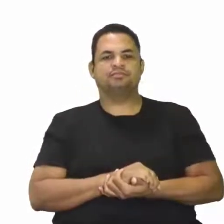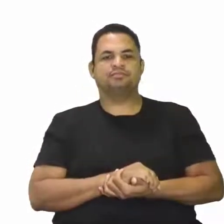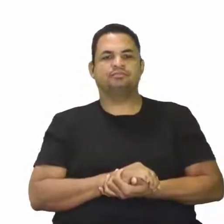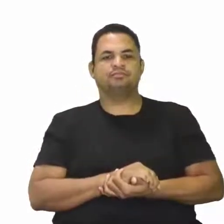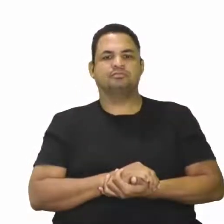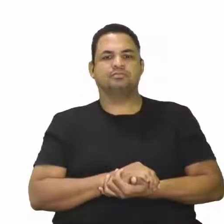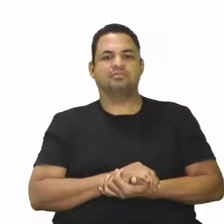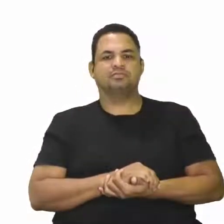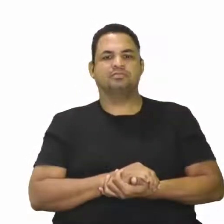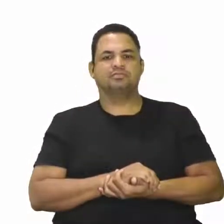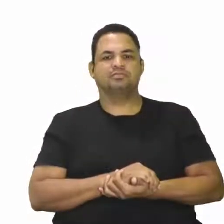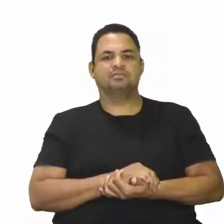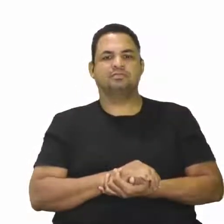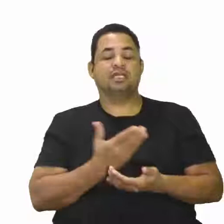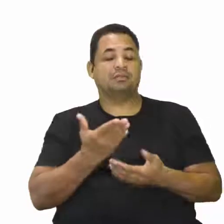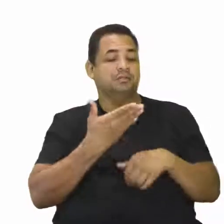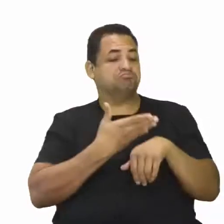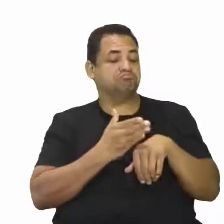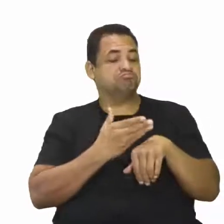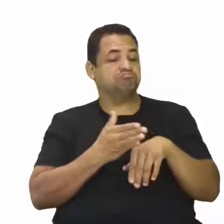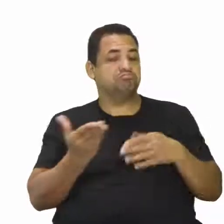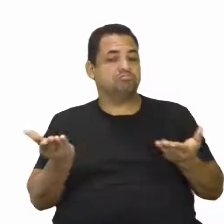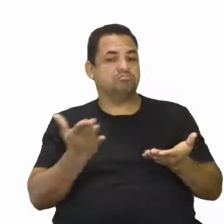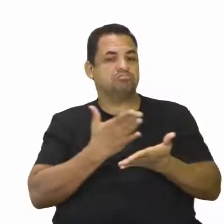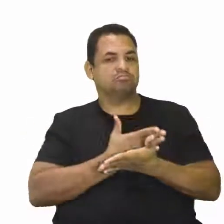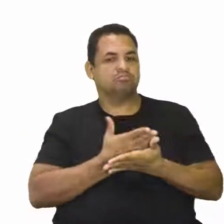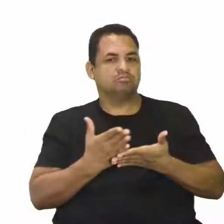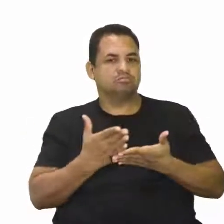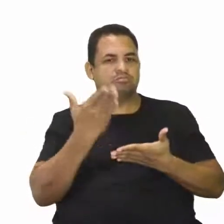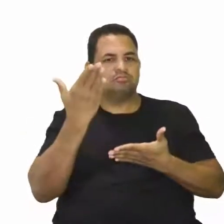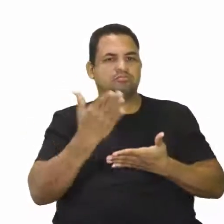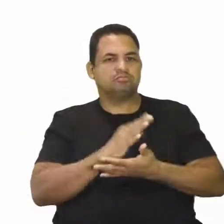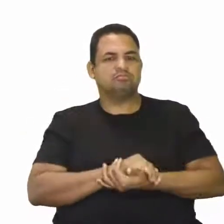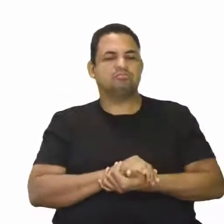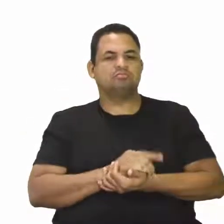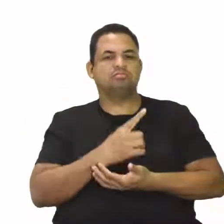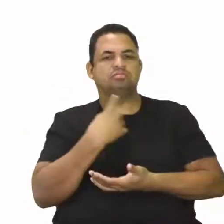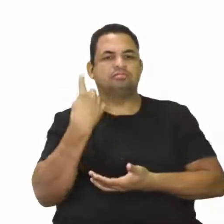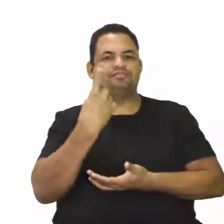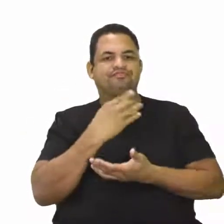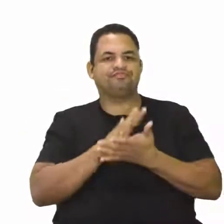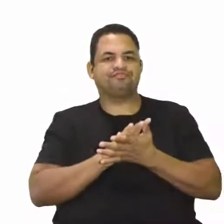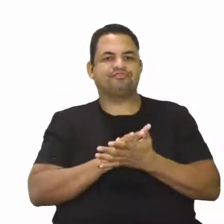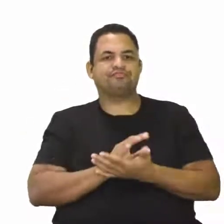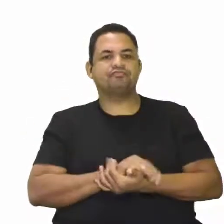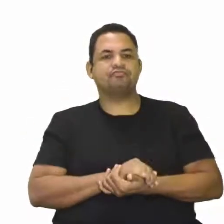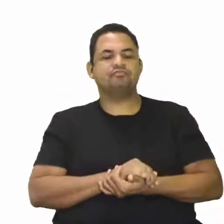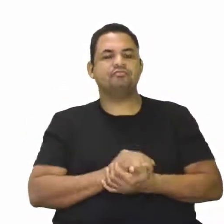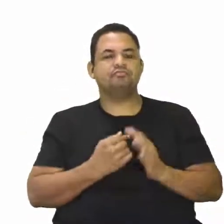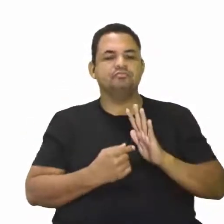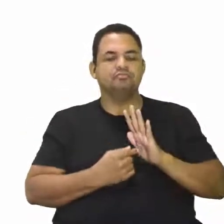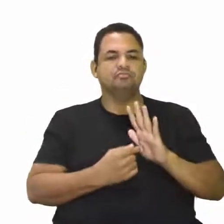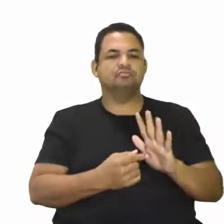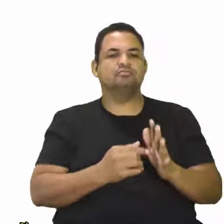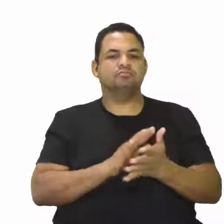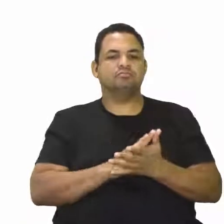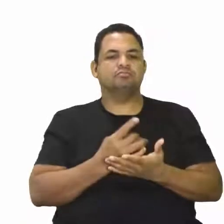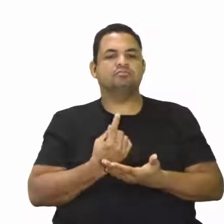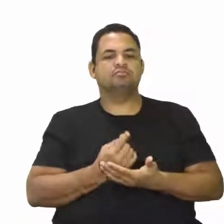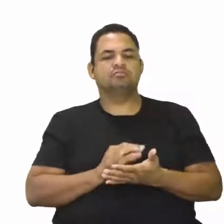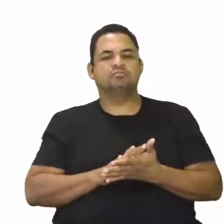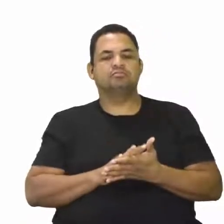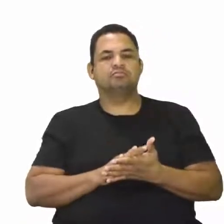vocês podem colocar em prática já, começar a colocar em prática, porque nós vamos sempre fazer isso, trazer mais de uma